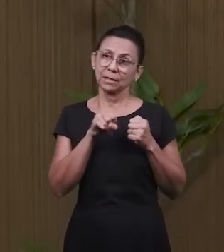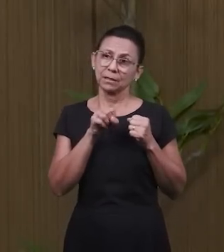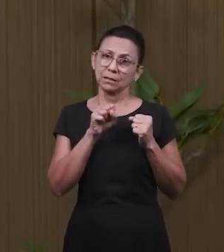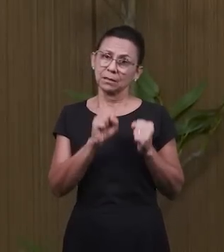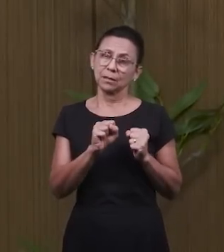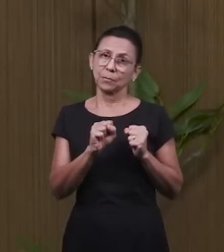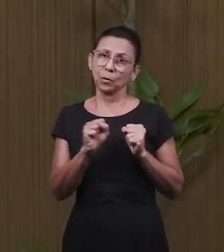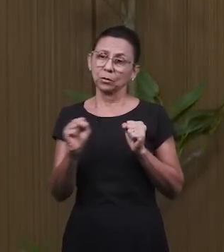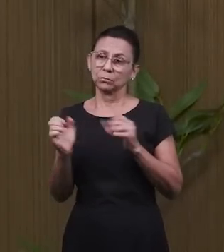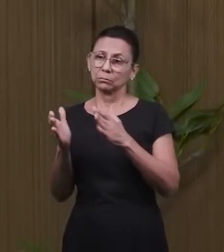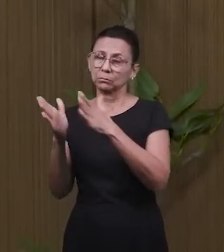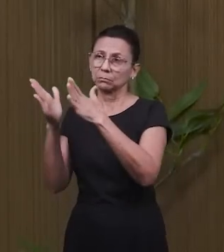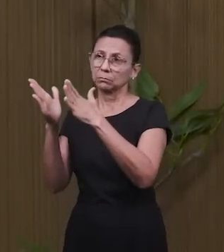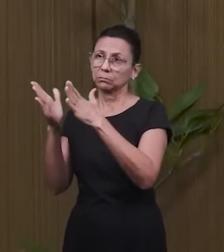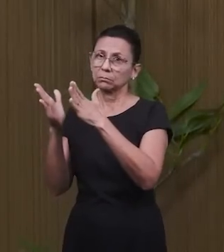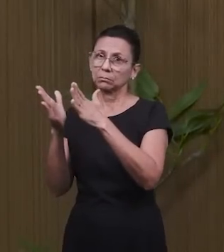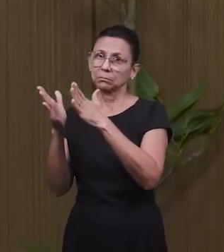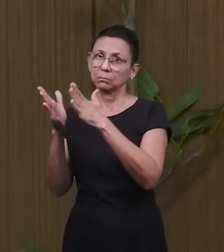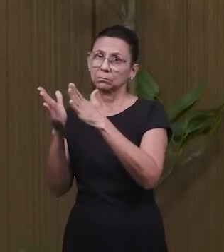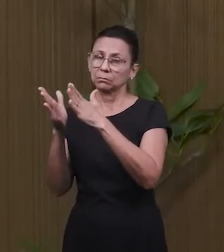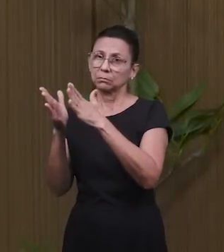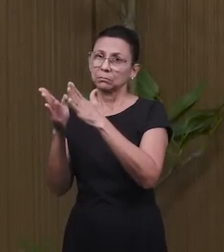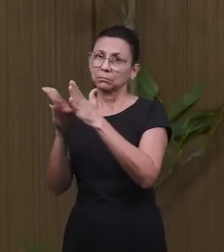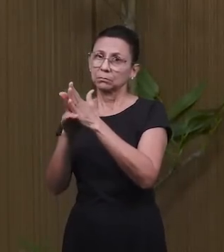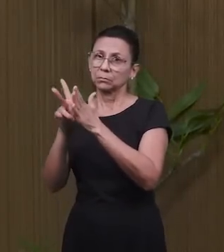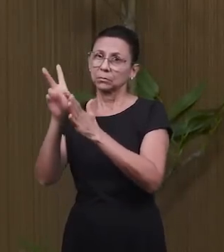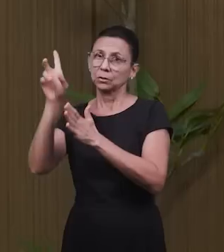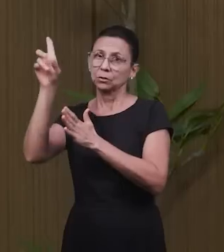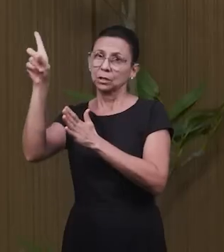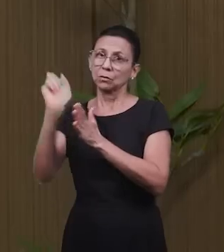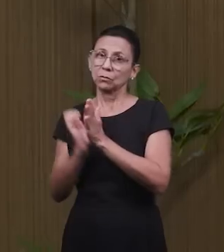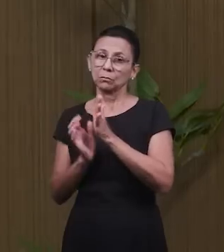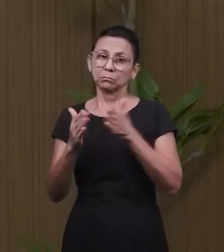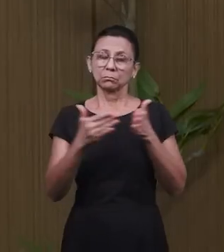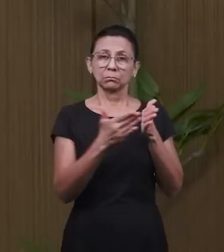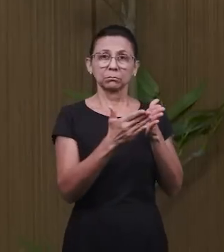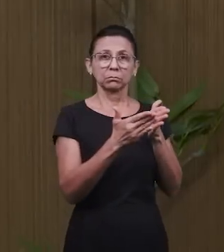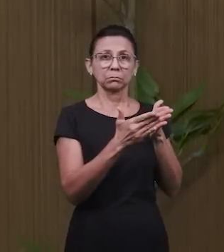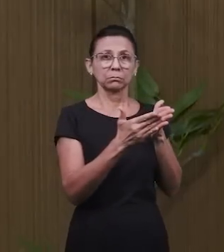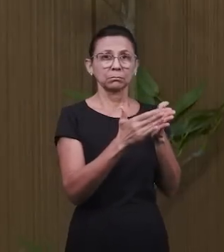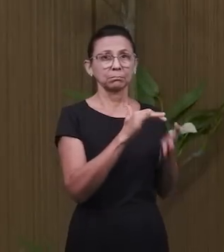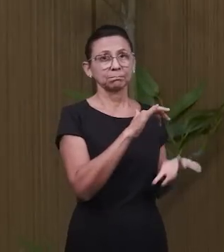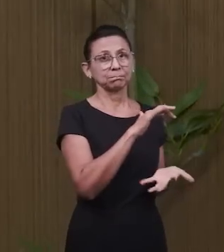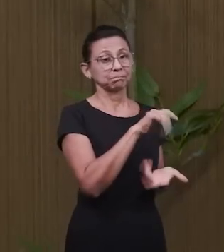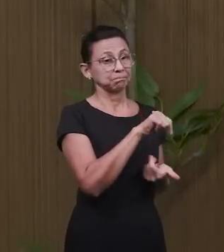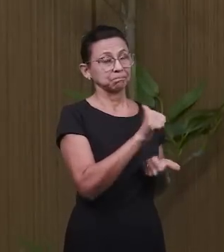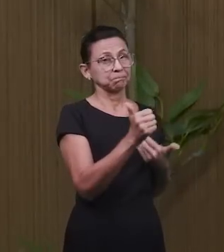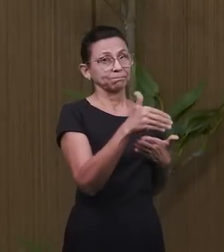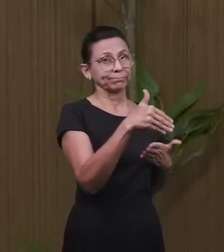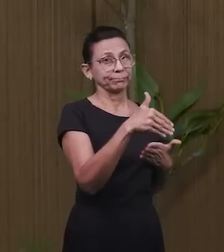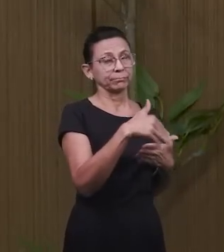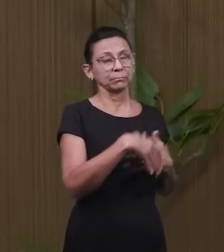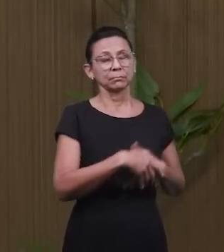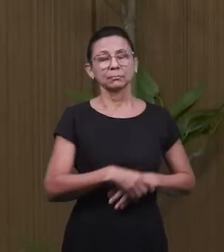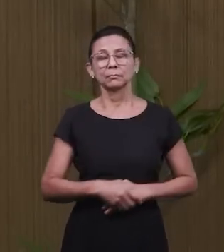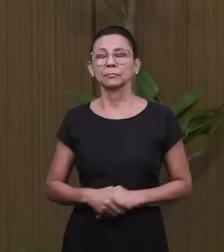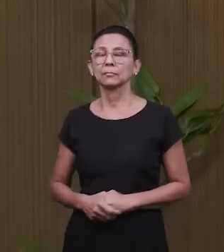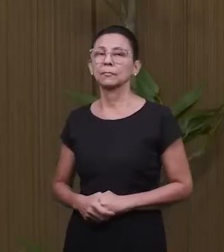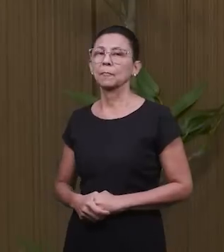Você pode andar na luz ou não. Então, você tem uma experiência com a luz, mas você precisa